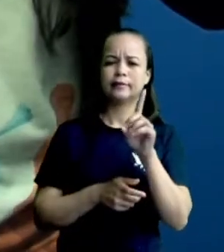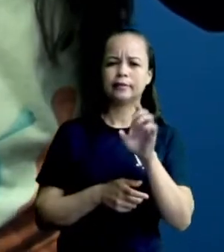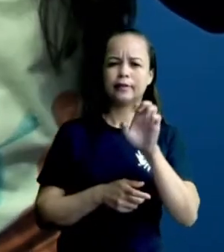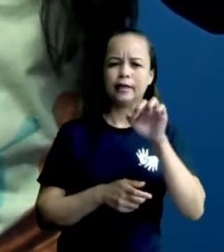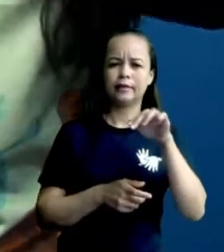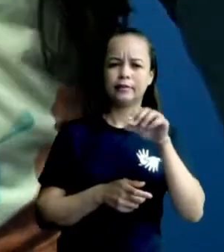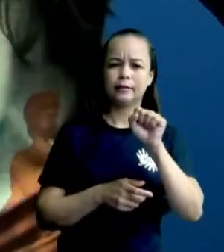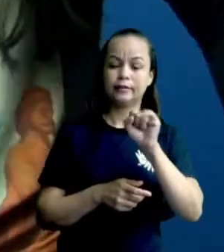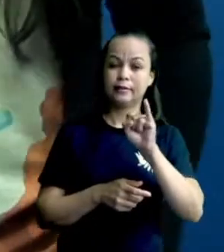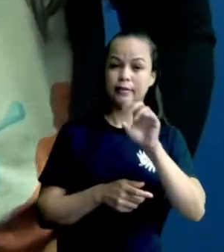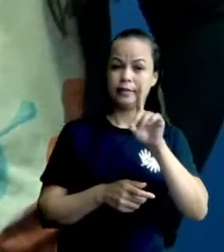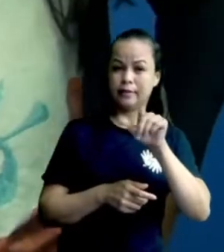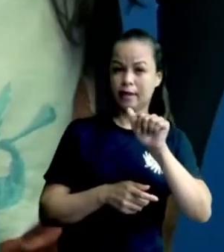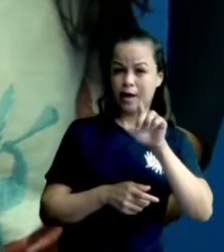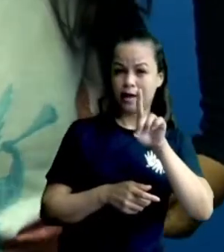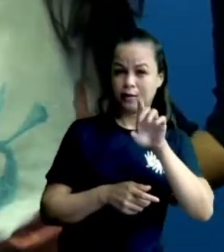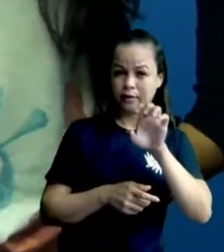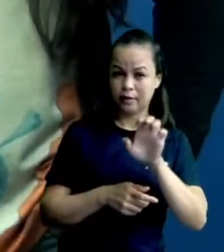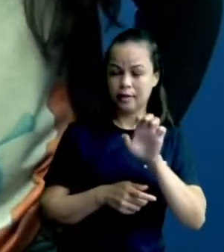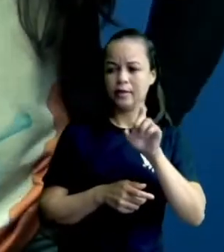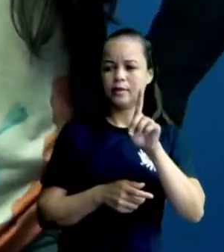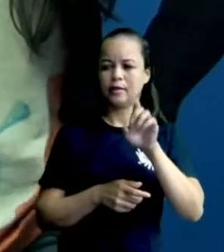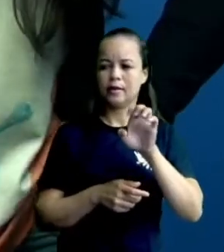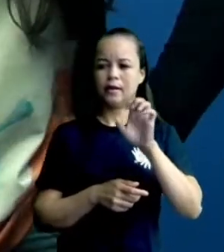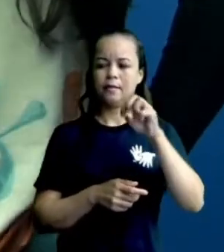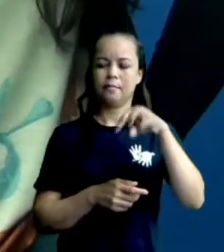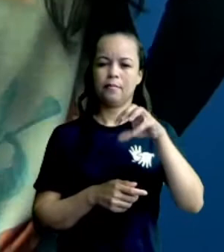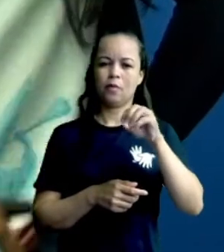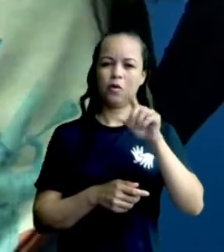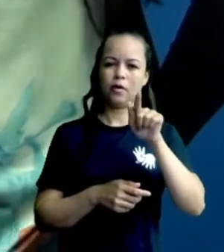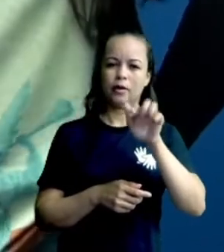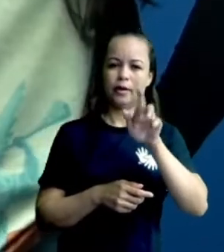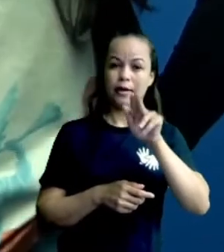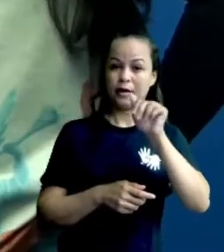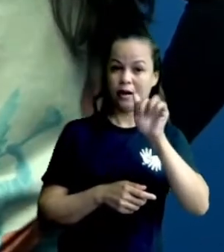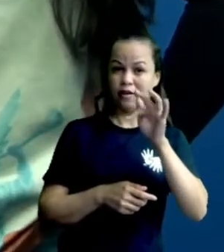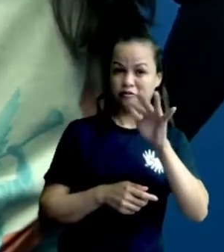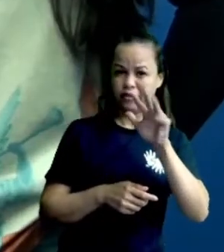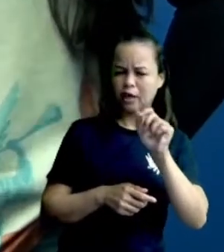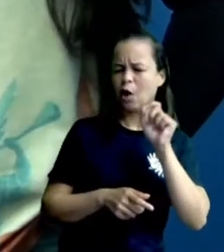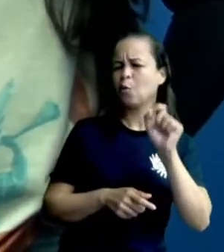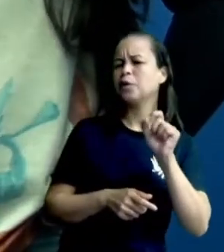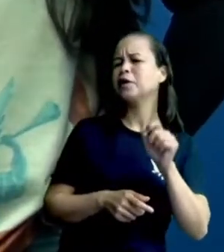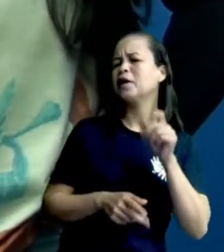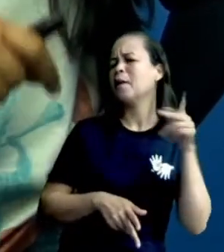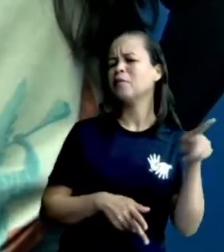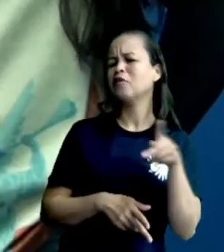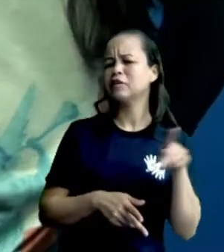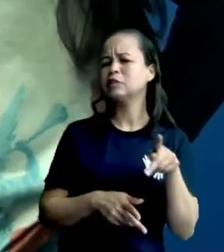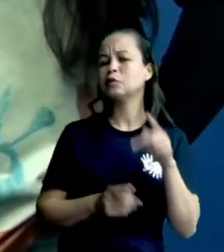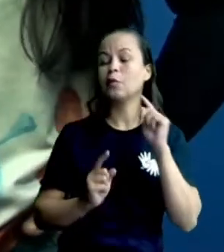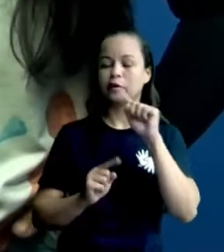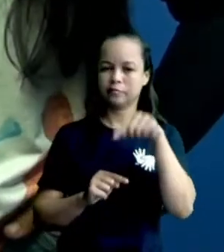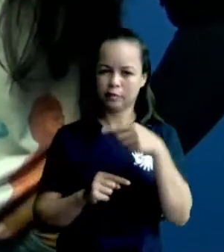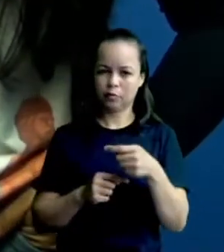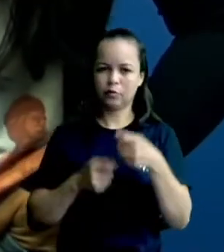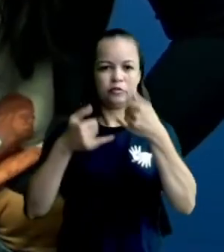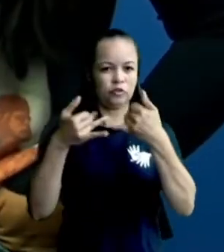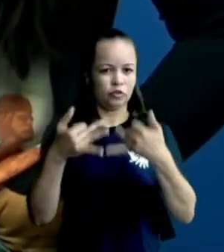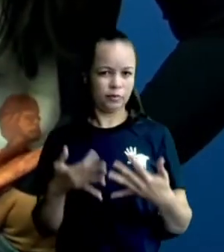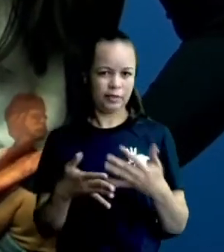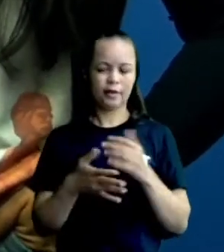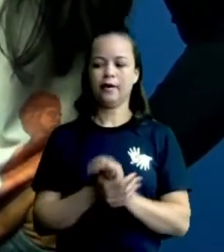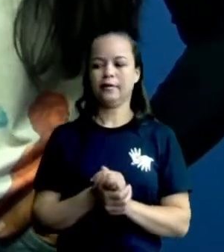isso. Já eu vou explicar, tá certo? Nossa densidade demográfica, ela é de